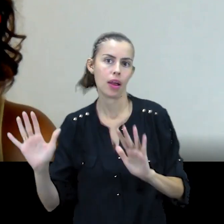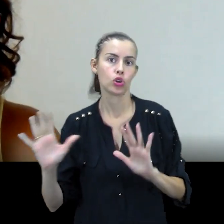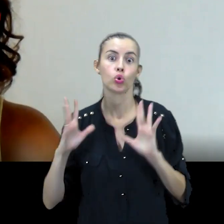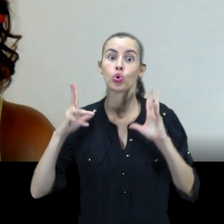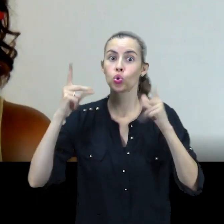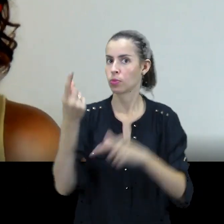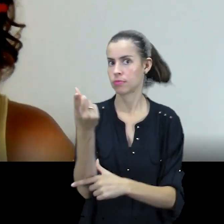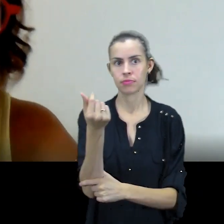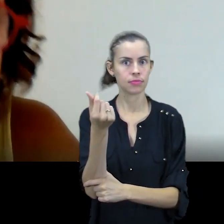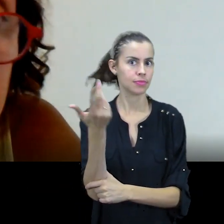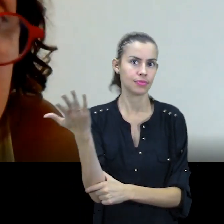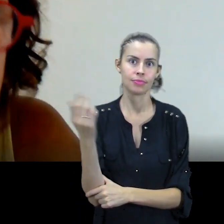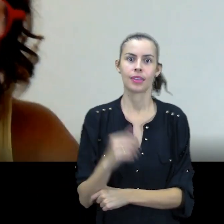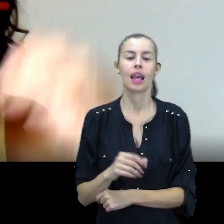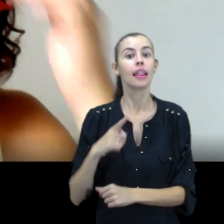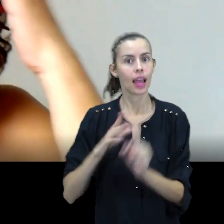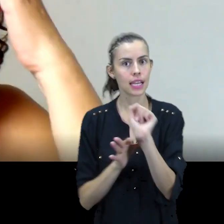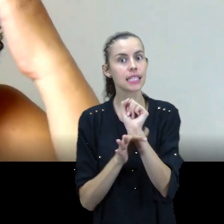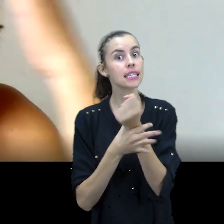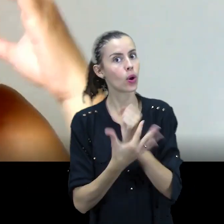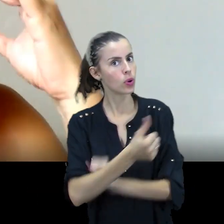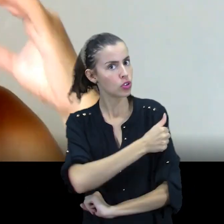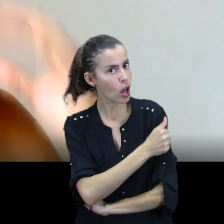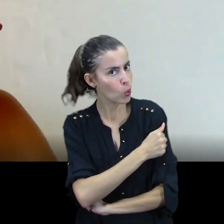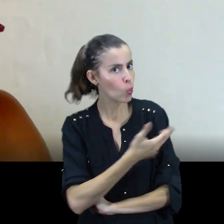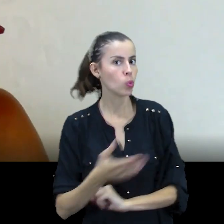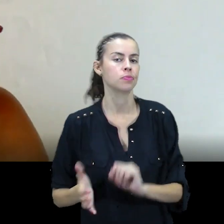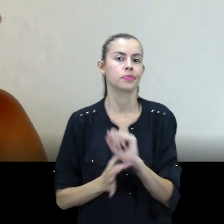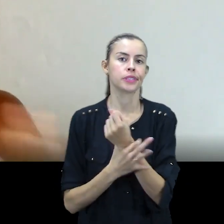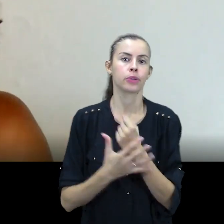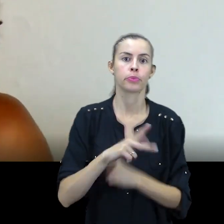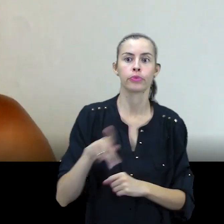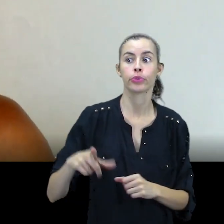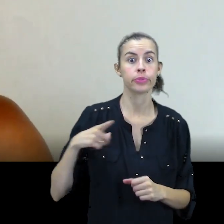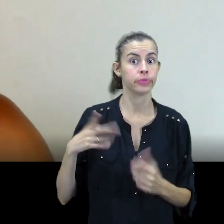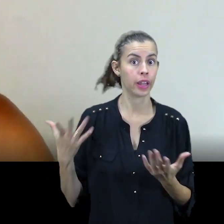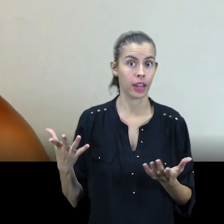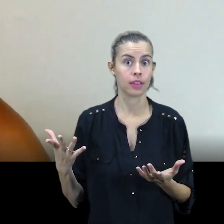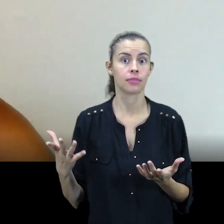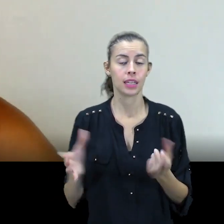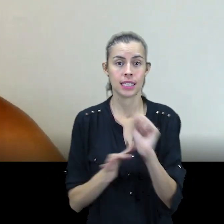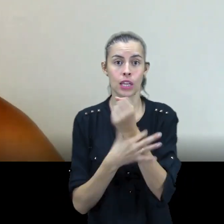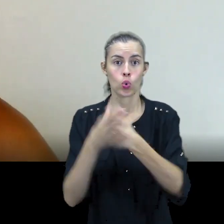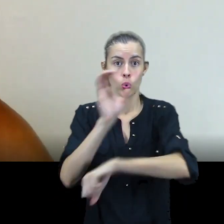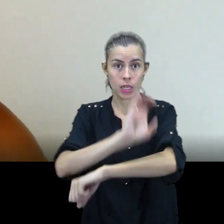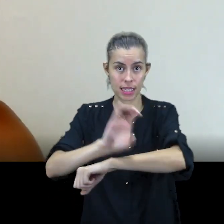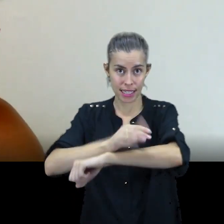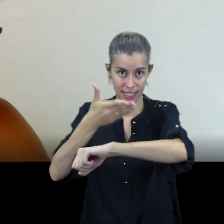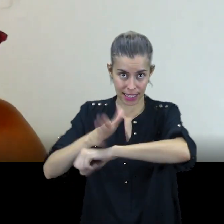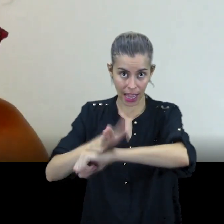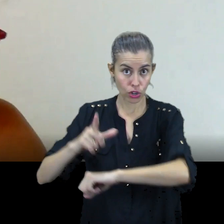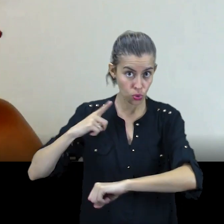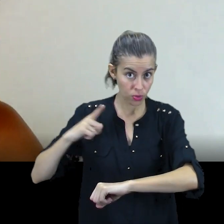da universidade. Tem sido uma experiência muito rica e muito faz crescer realmente. E uma das coisas que eu percebi